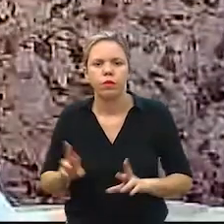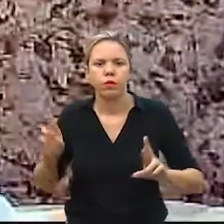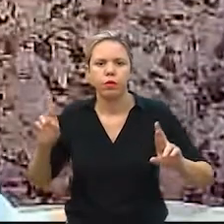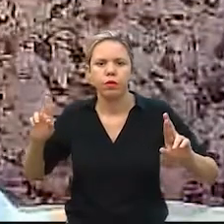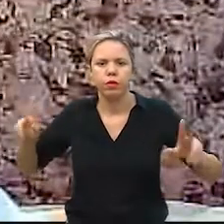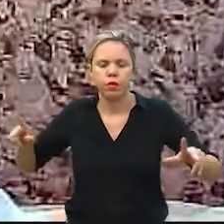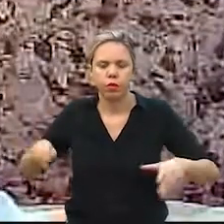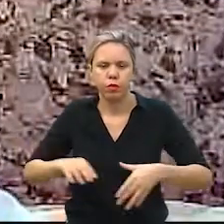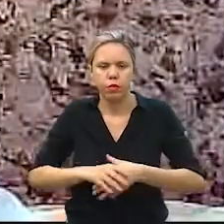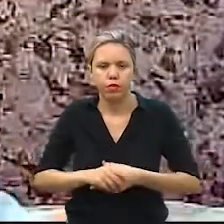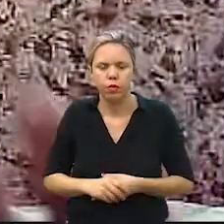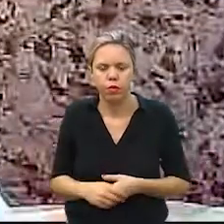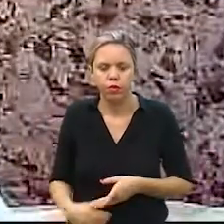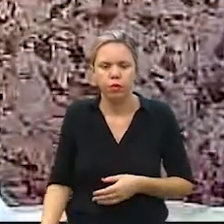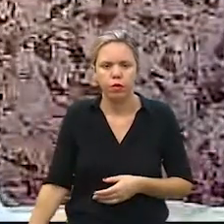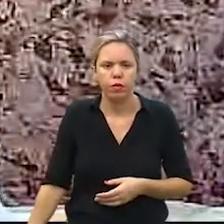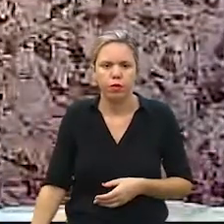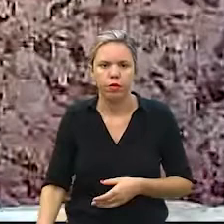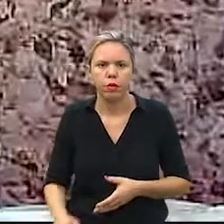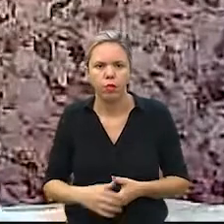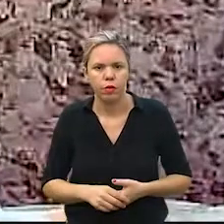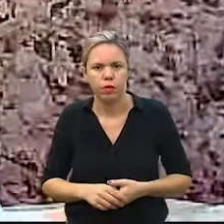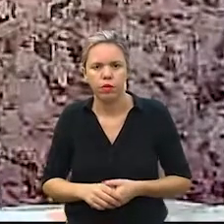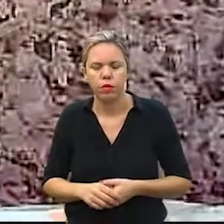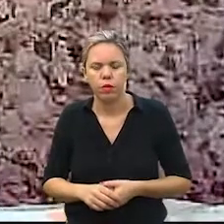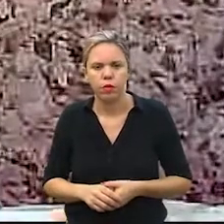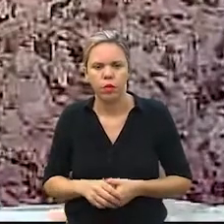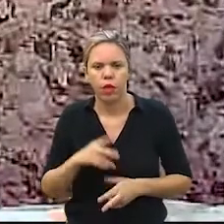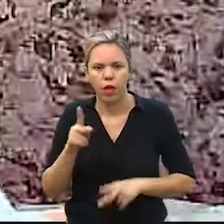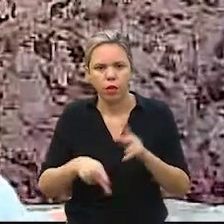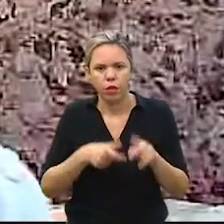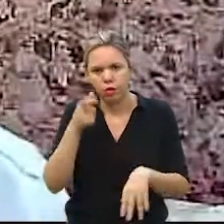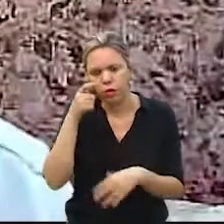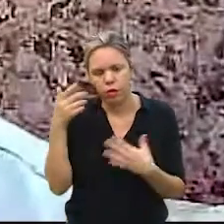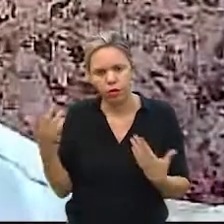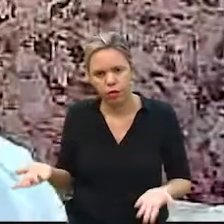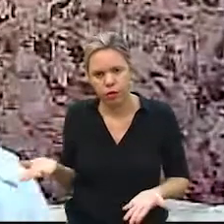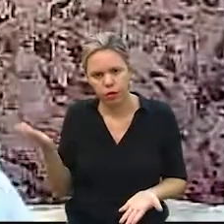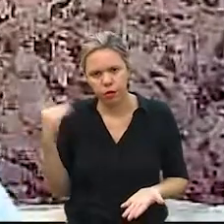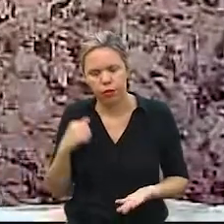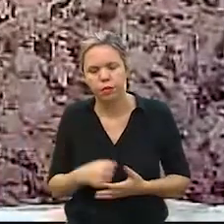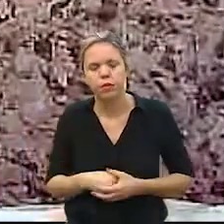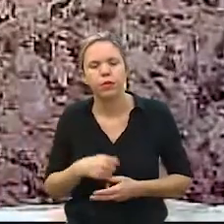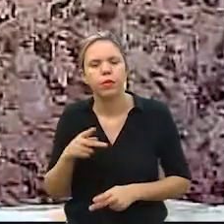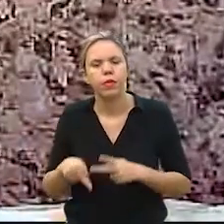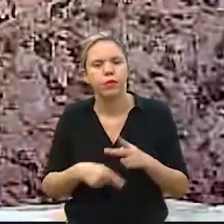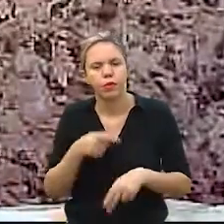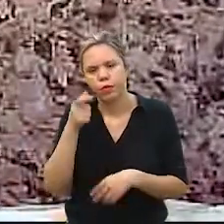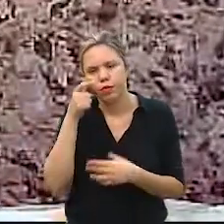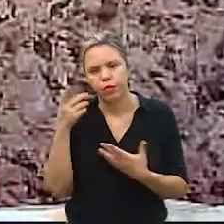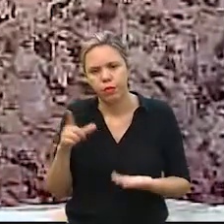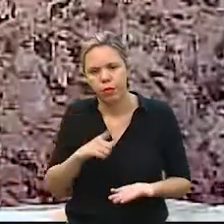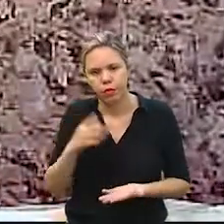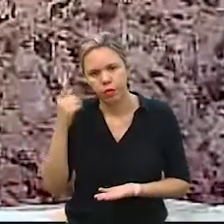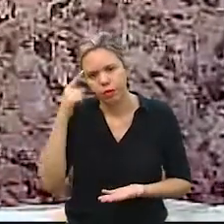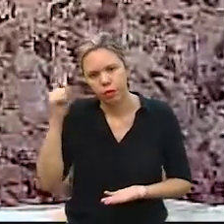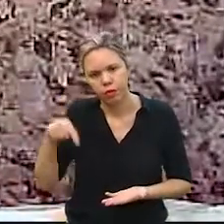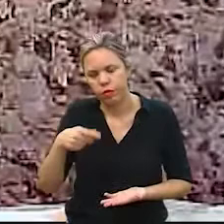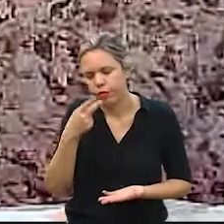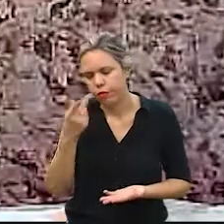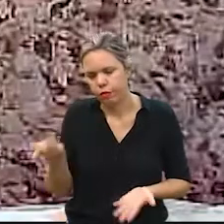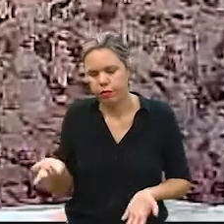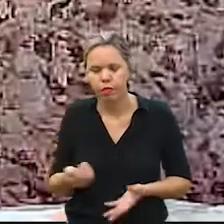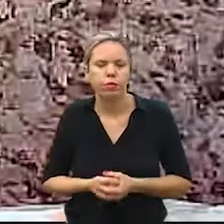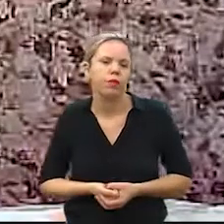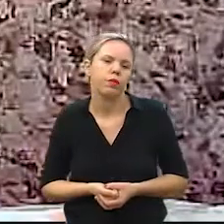Diferente só para os ouvintes, as pessoas que estão assistindo terem ideia do que eu estou